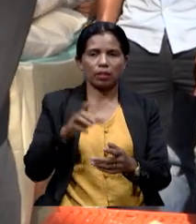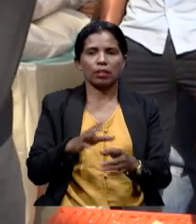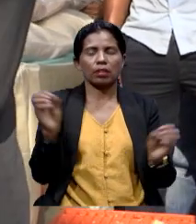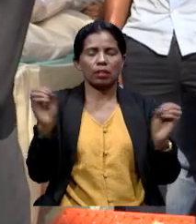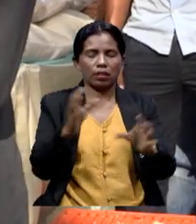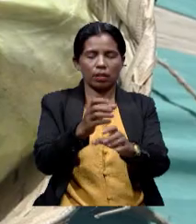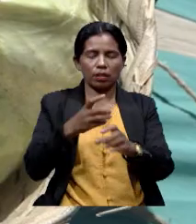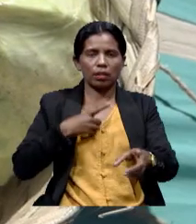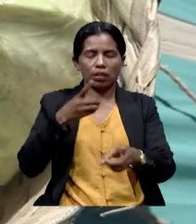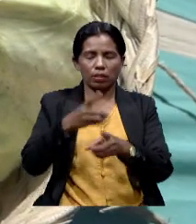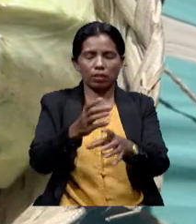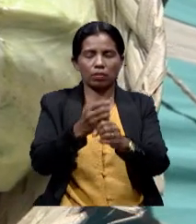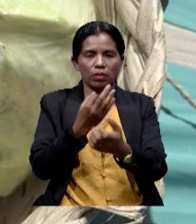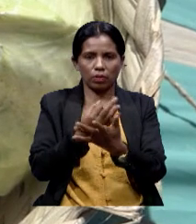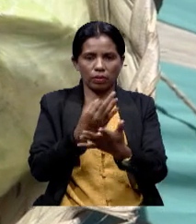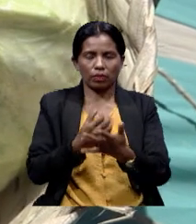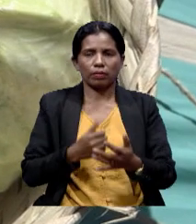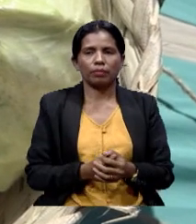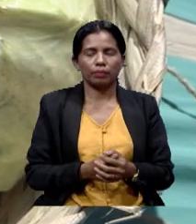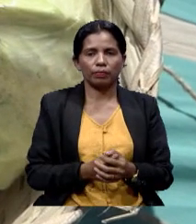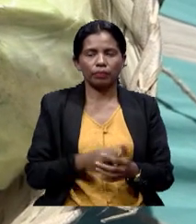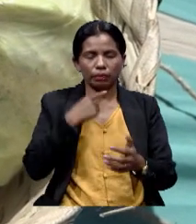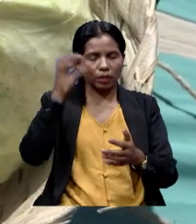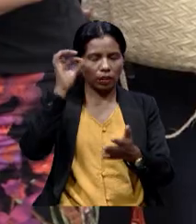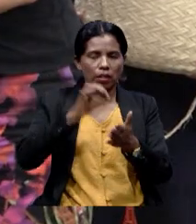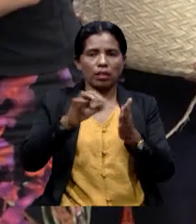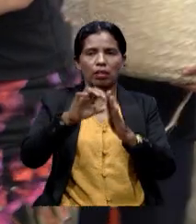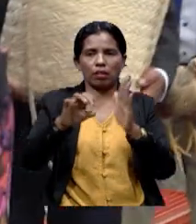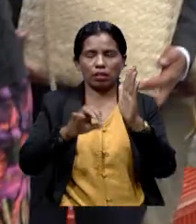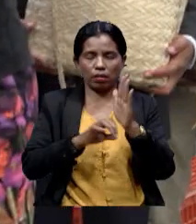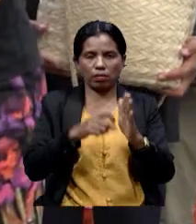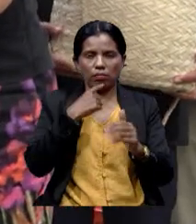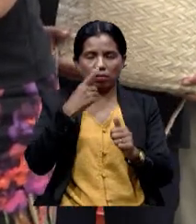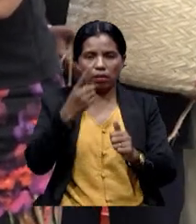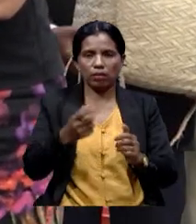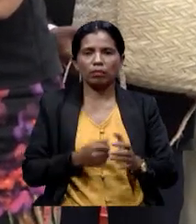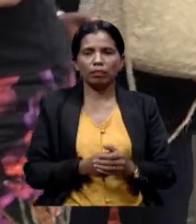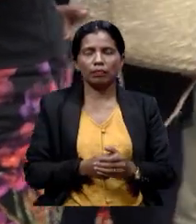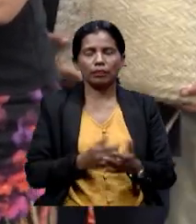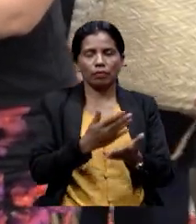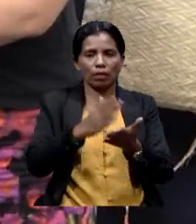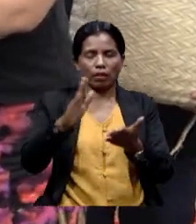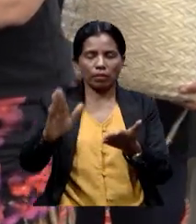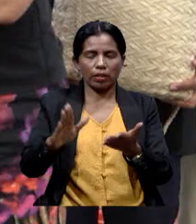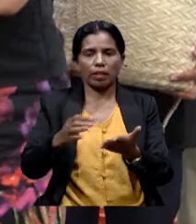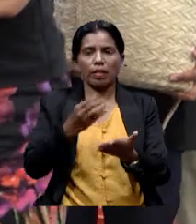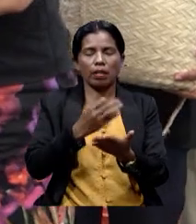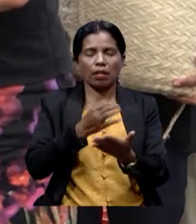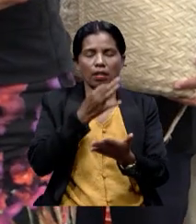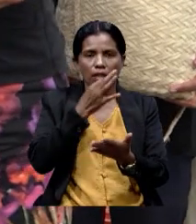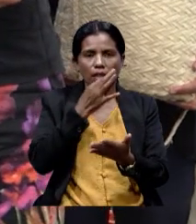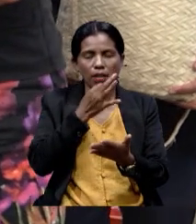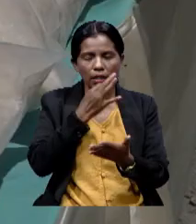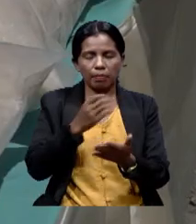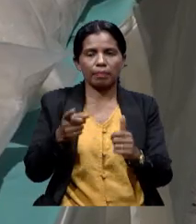Cesta Básica. Secretário Estado Cooperativa Elisário Ferreira explica e a distribuição Cesta Básica Fase